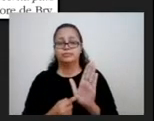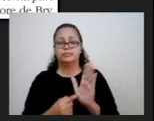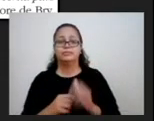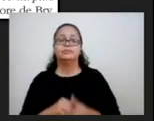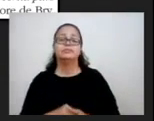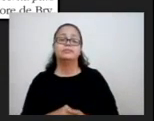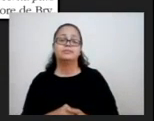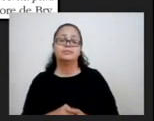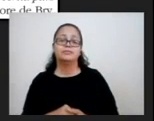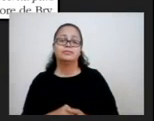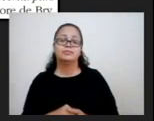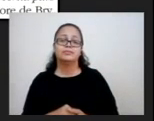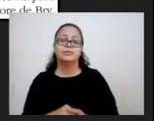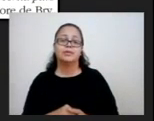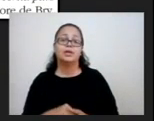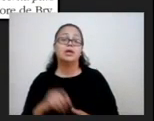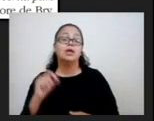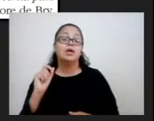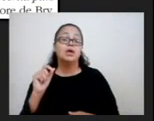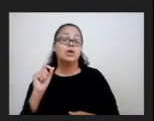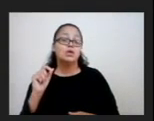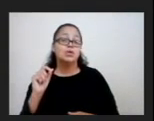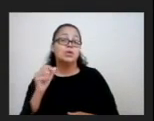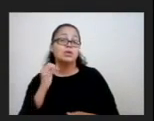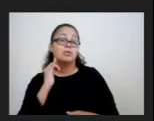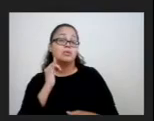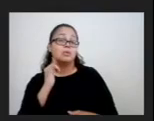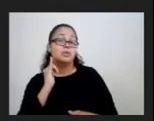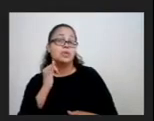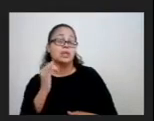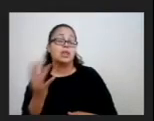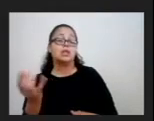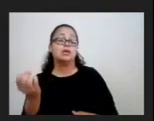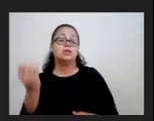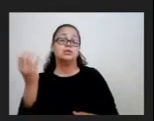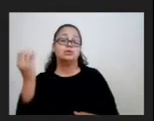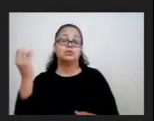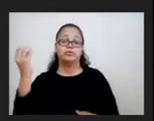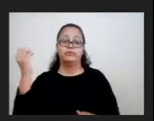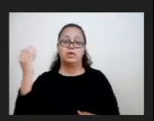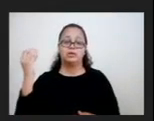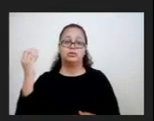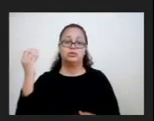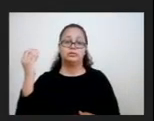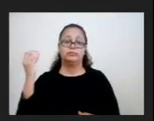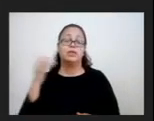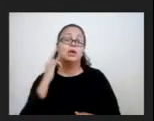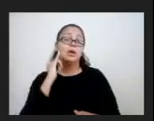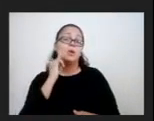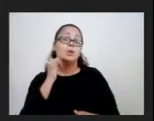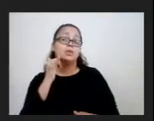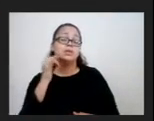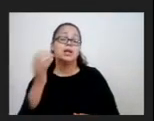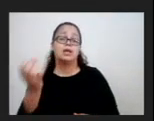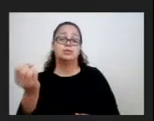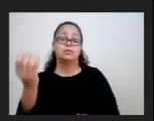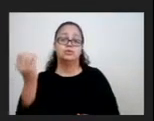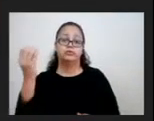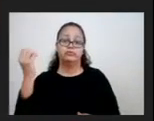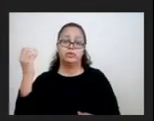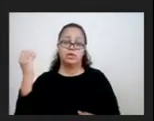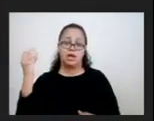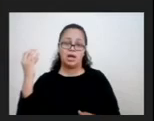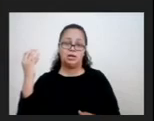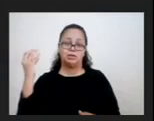época. Bom, e o que eu posso falar sobre ainda os relatos de viagem? Os relatos de viagem,